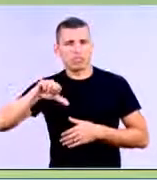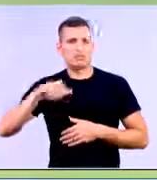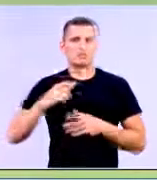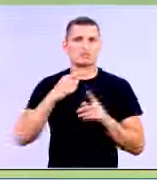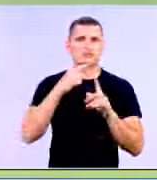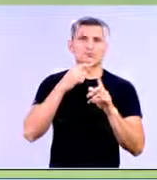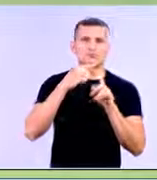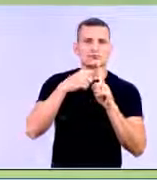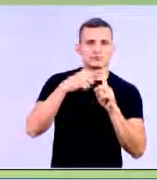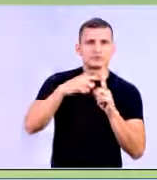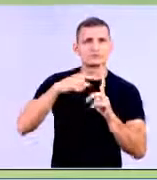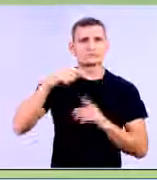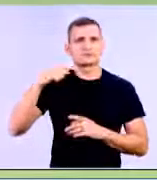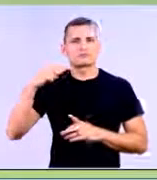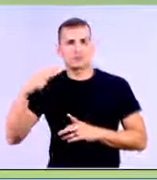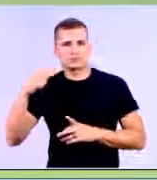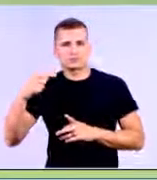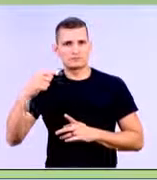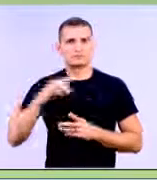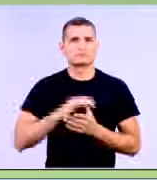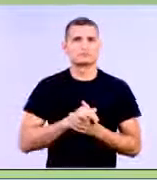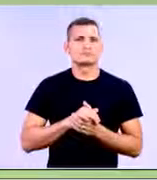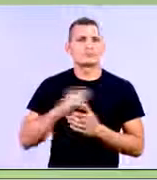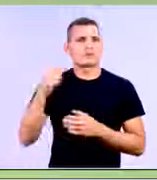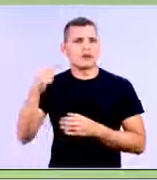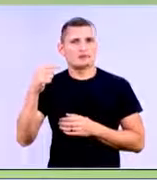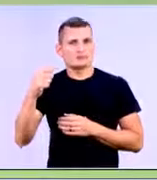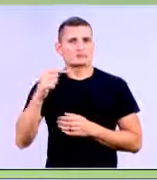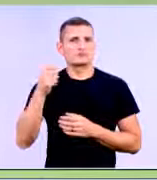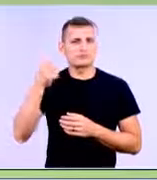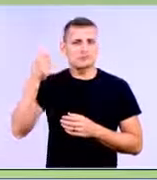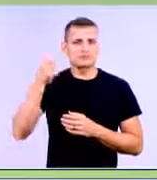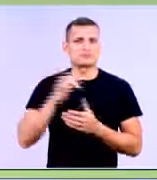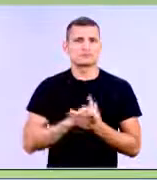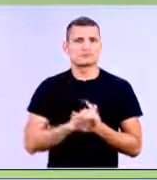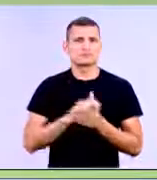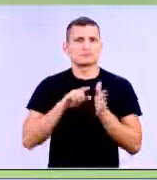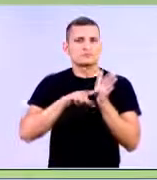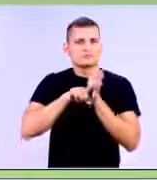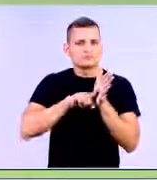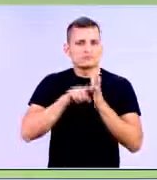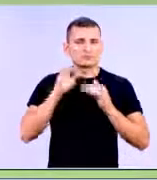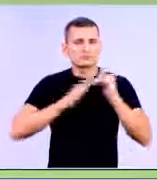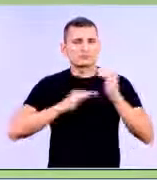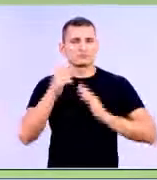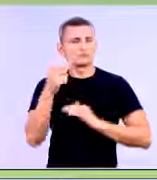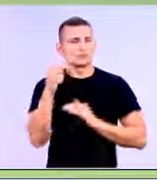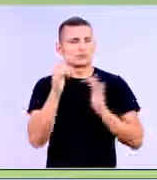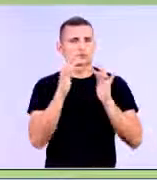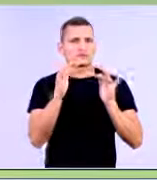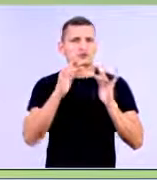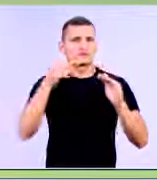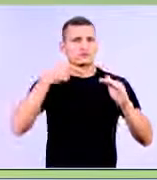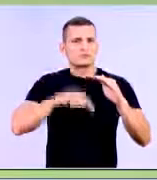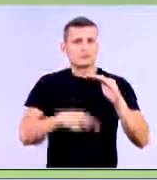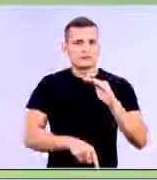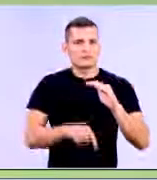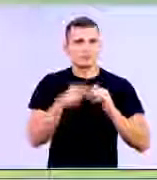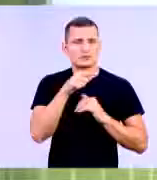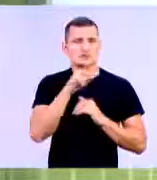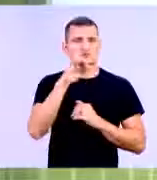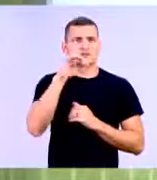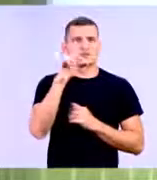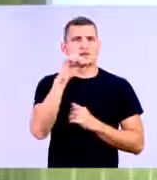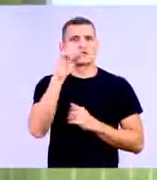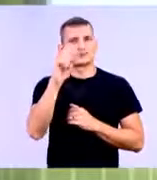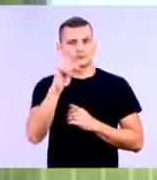né? Desvantagens do tipo, primeiro, os auditores não tinham nenhum contato mais aprofundado com esse tipo de dado